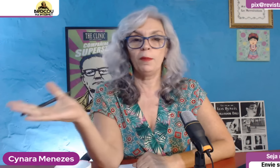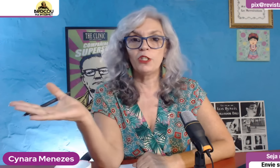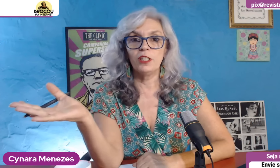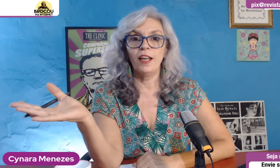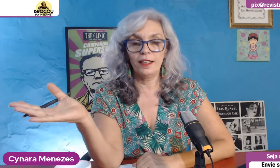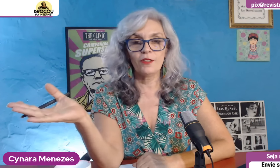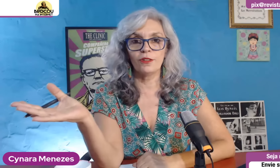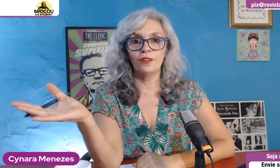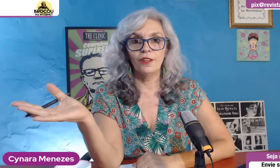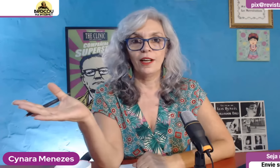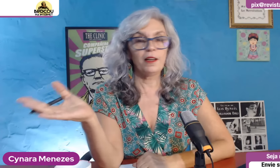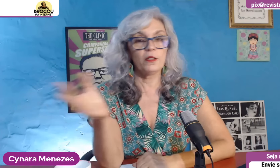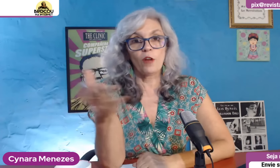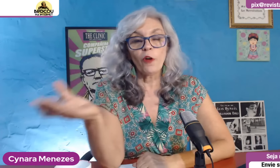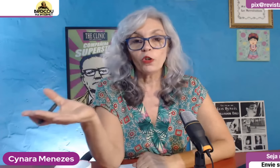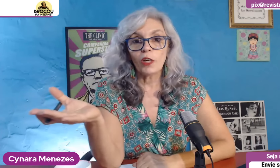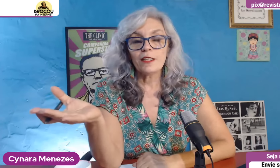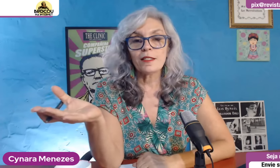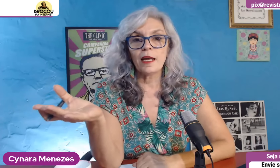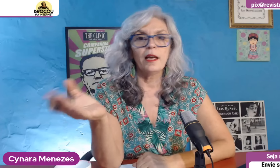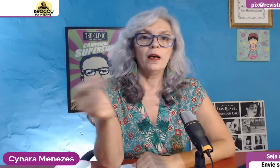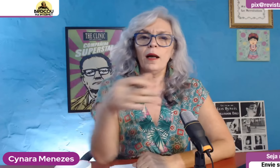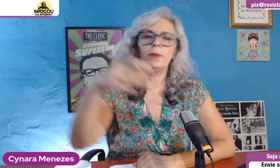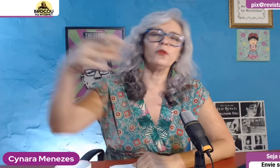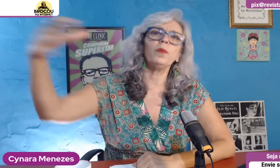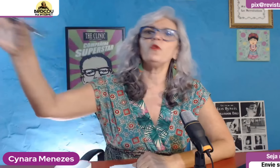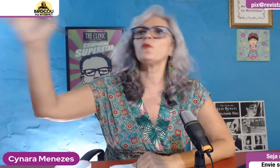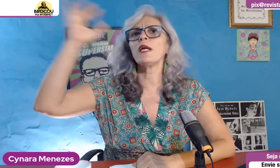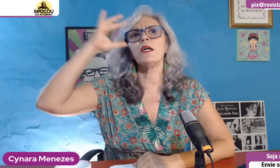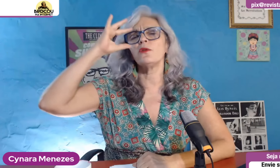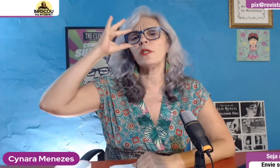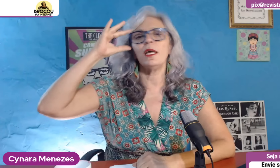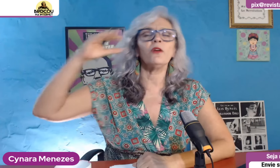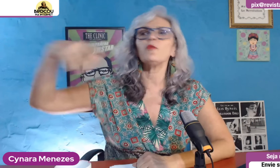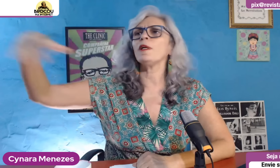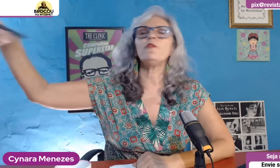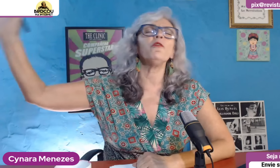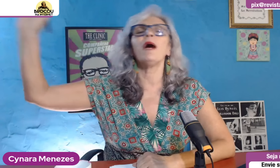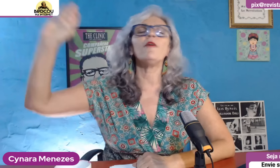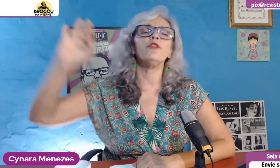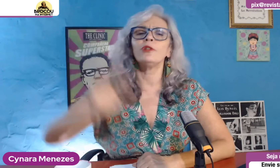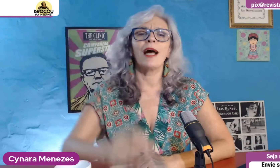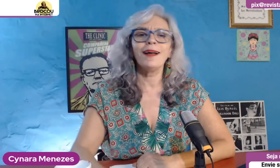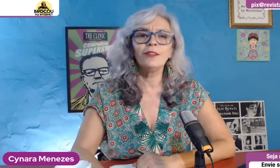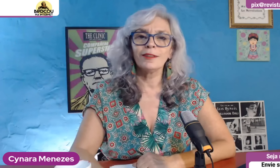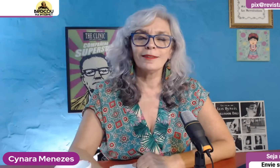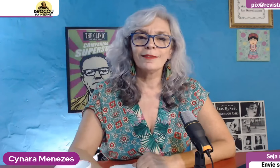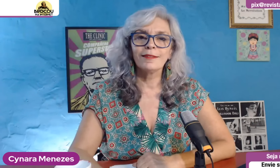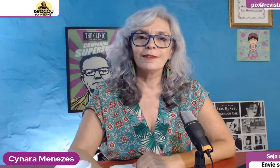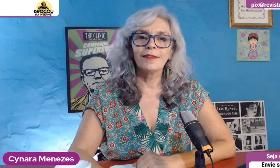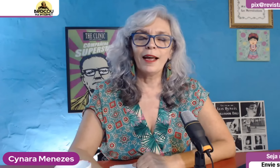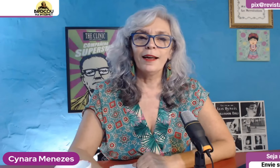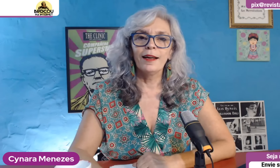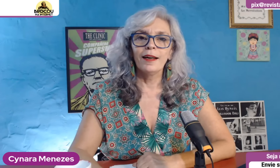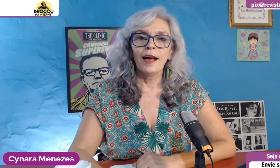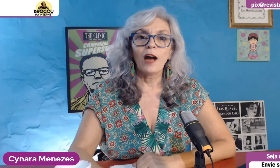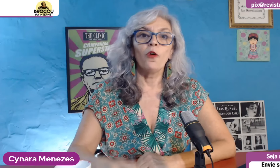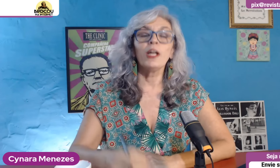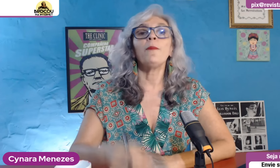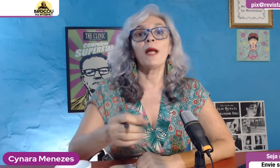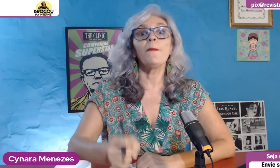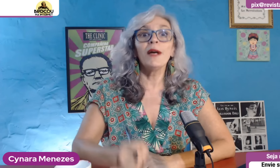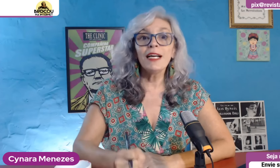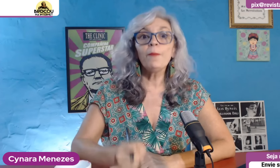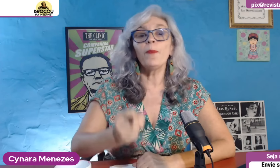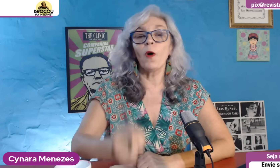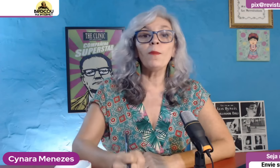pode permitir, é isso? Só faltou ele dizer, ah, os brancos e ricos podem fumar à vontade, né?